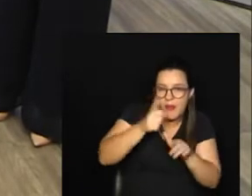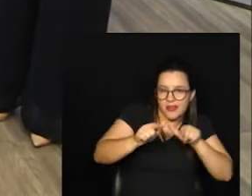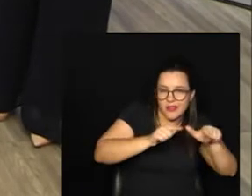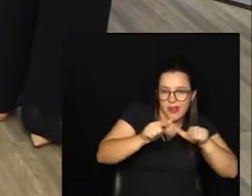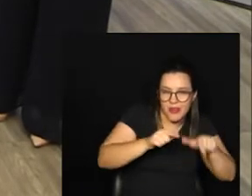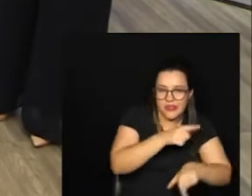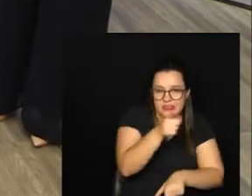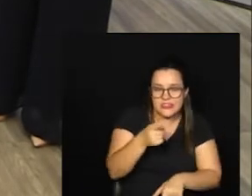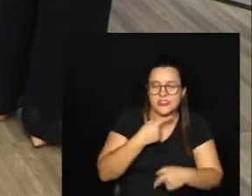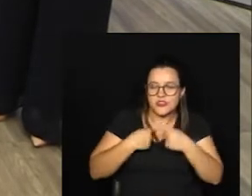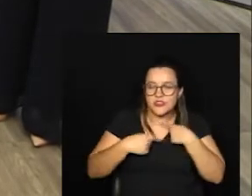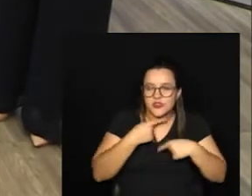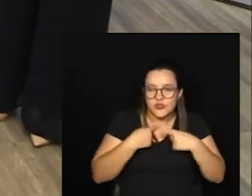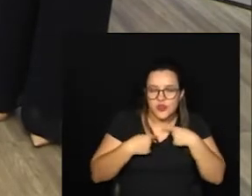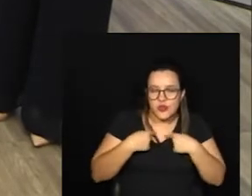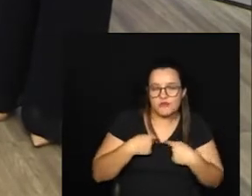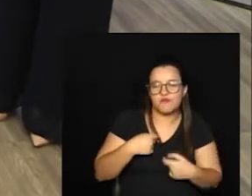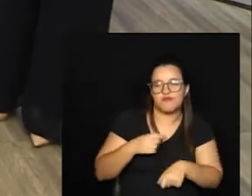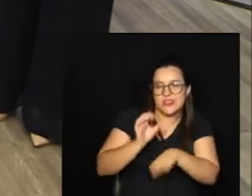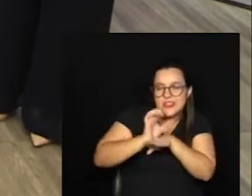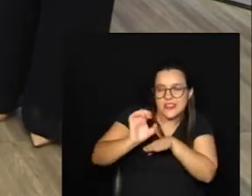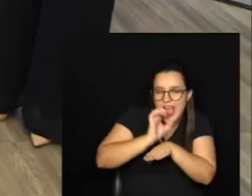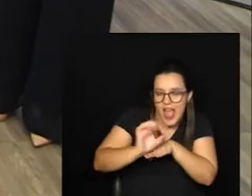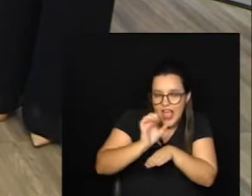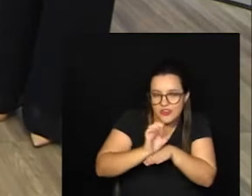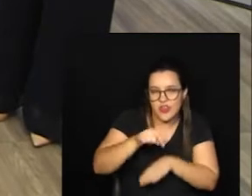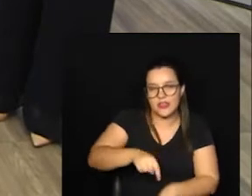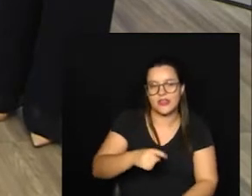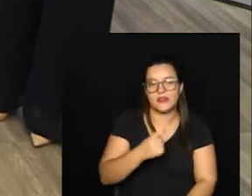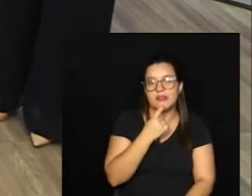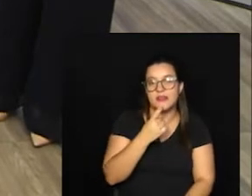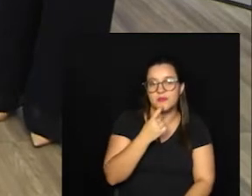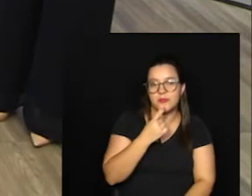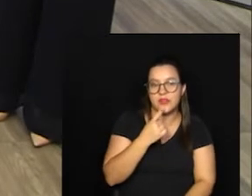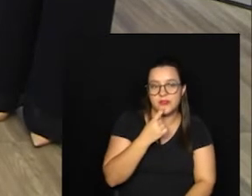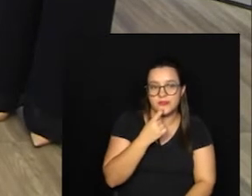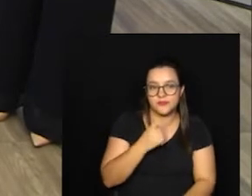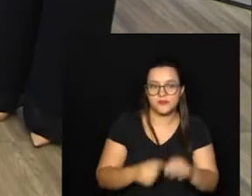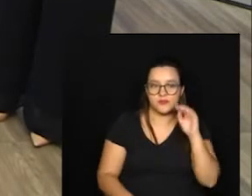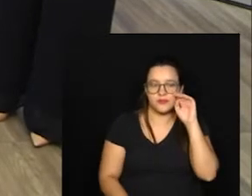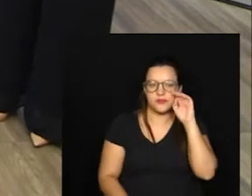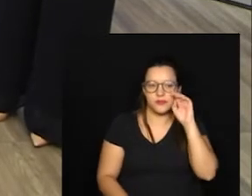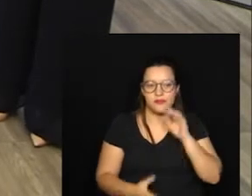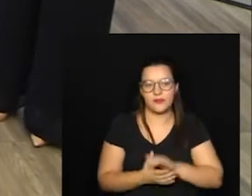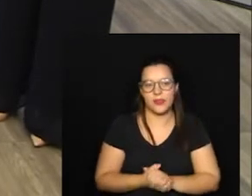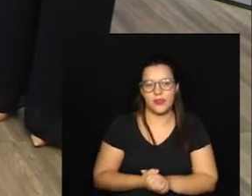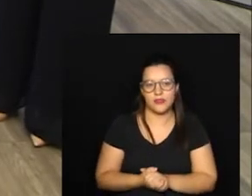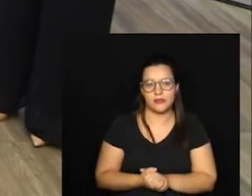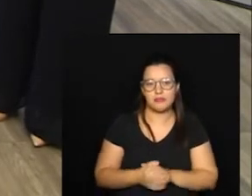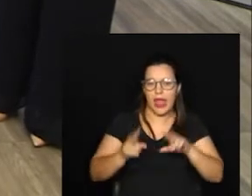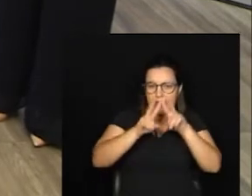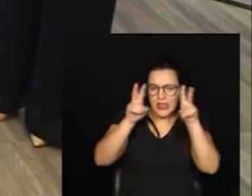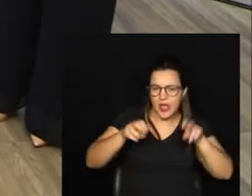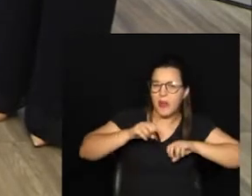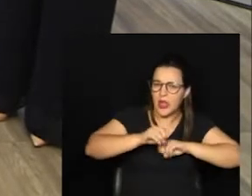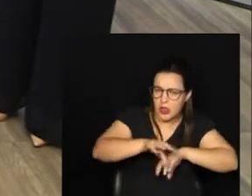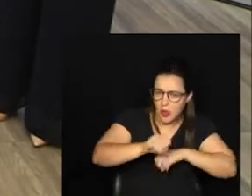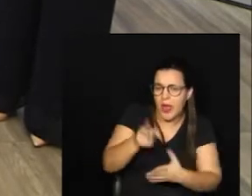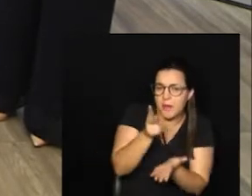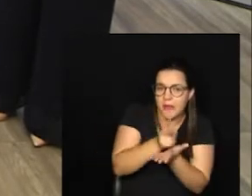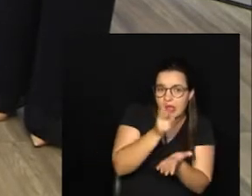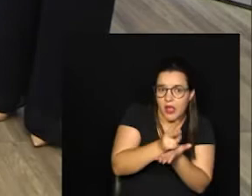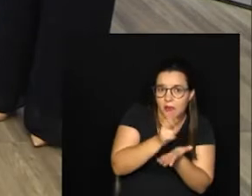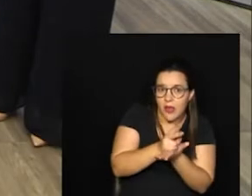está em busca de um estágio aqui na cidade de Campinas. E a gente continua falando sobre educação agora, Mina, mas para